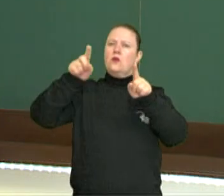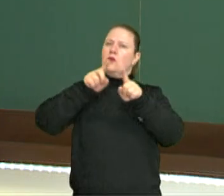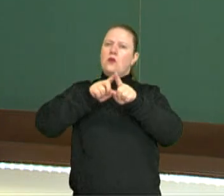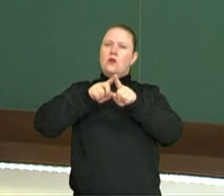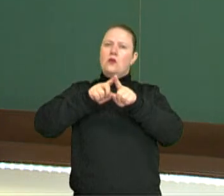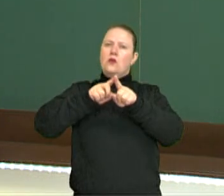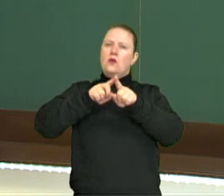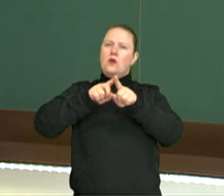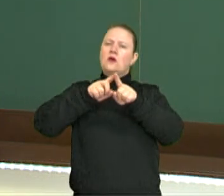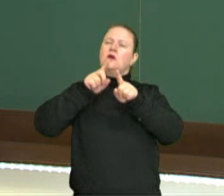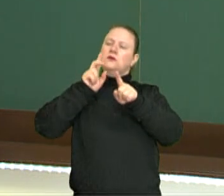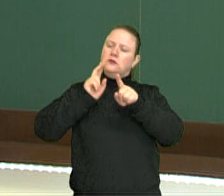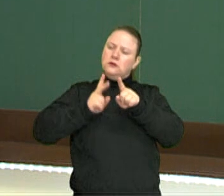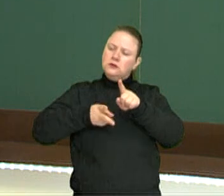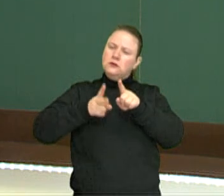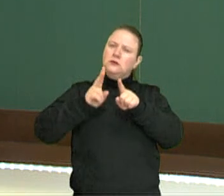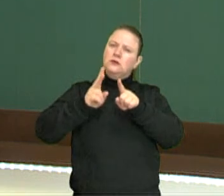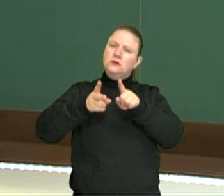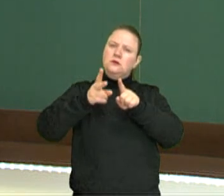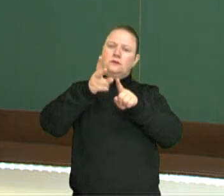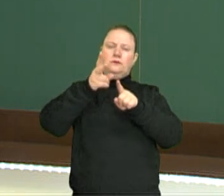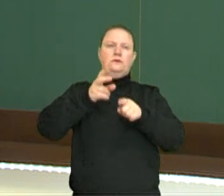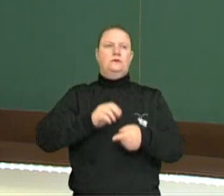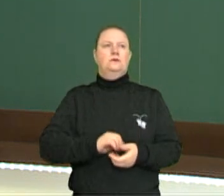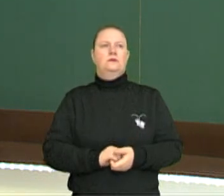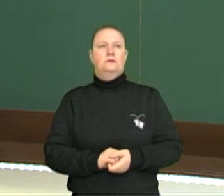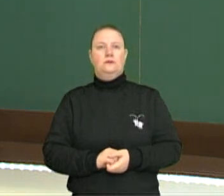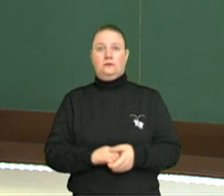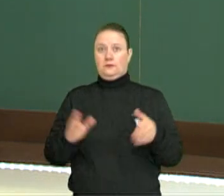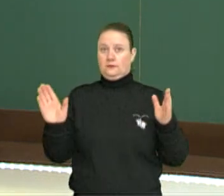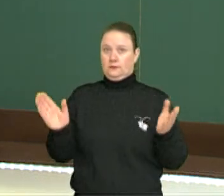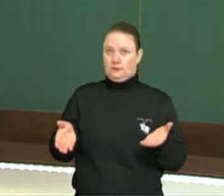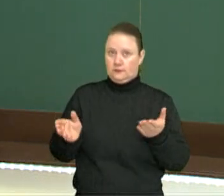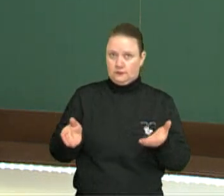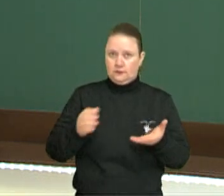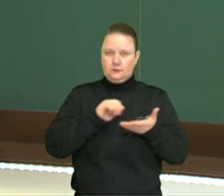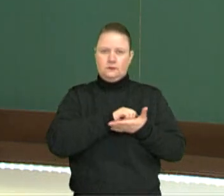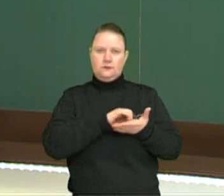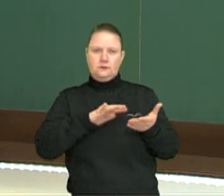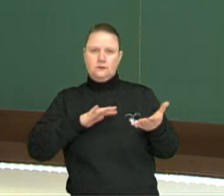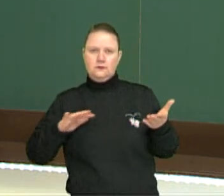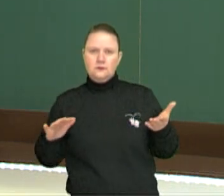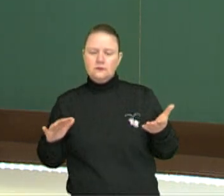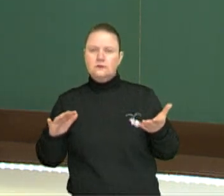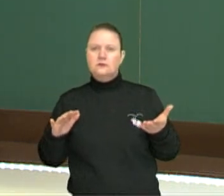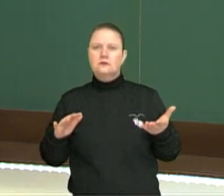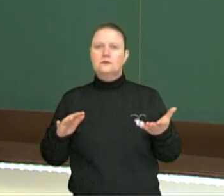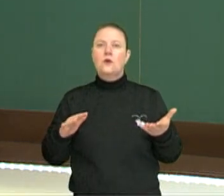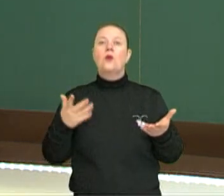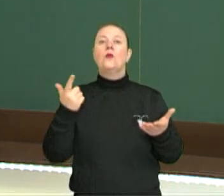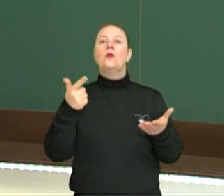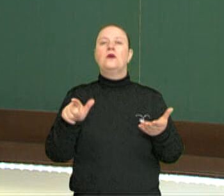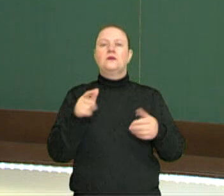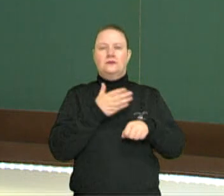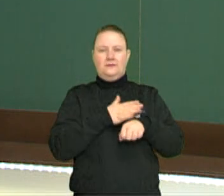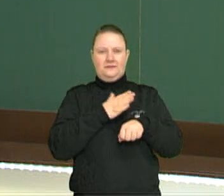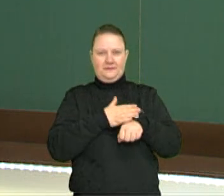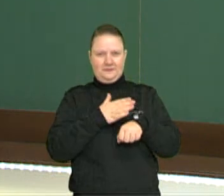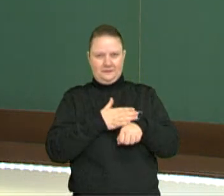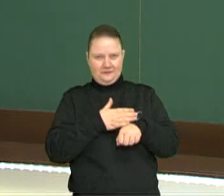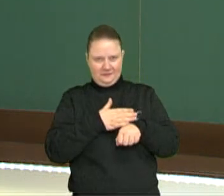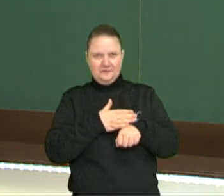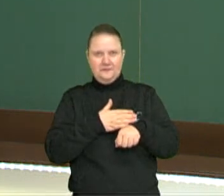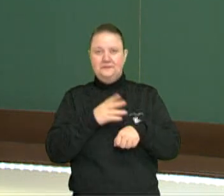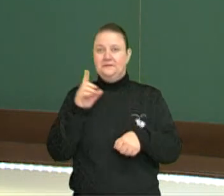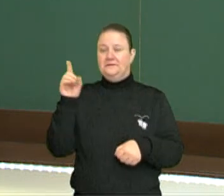aceleração centrípeta nessa história, ok? Para poder ver como é que está a situação com vocês, eu vou fazer mais um exercício aqui, que diz o